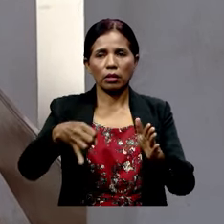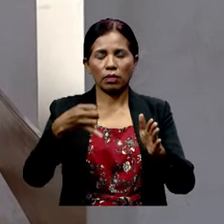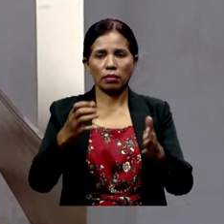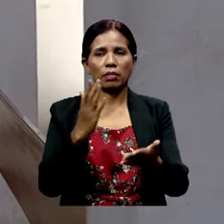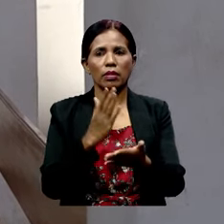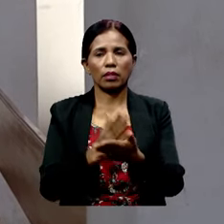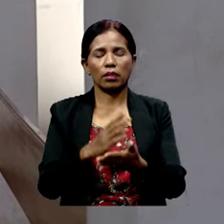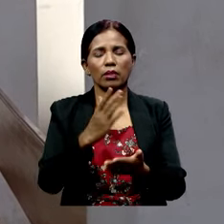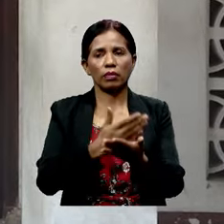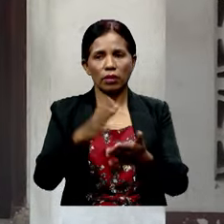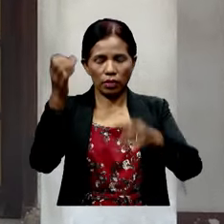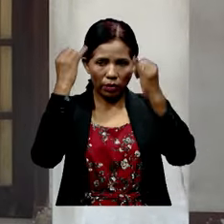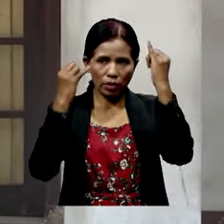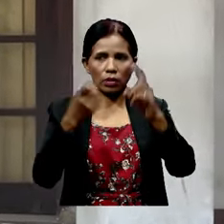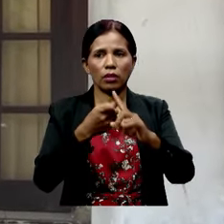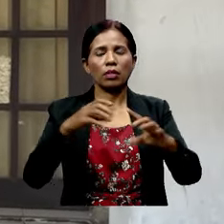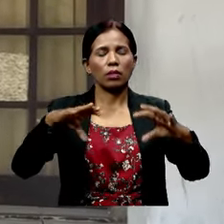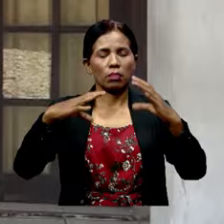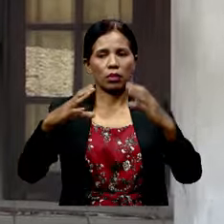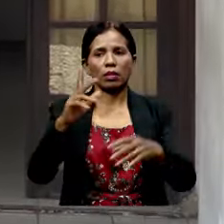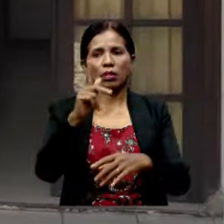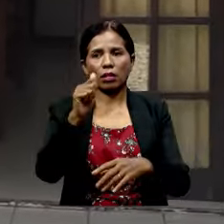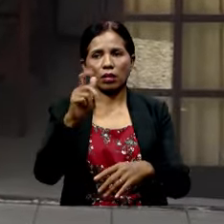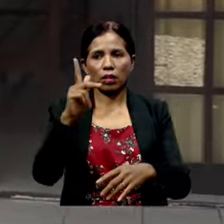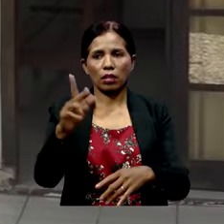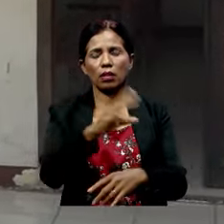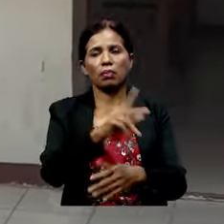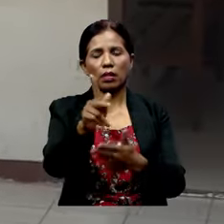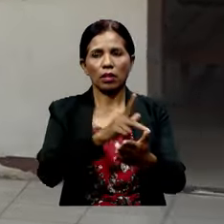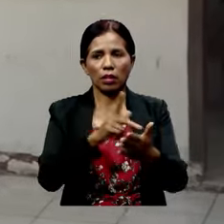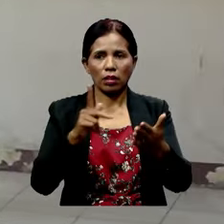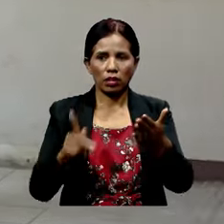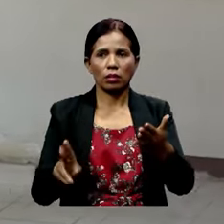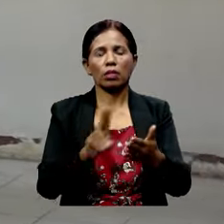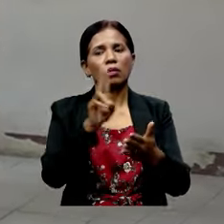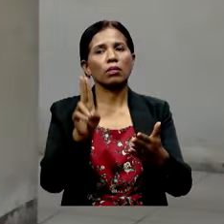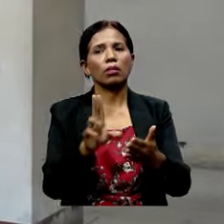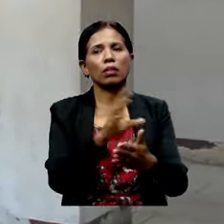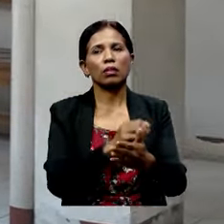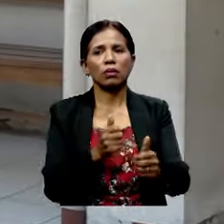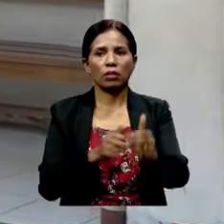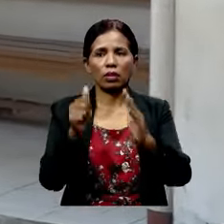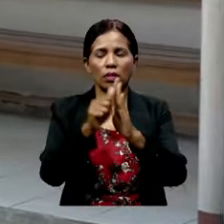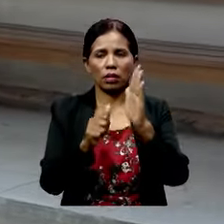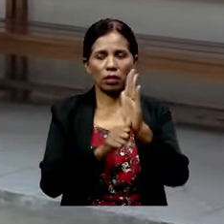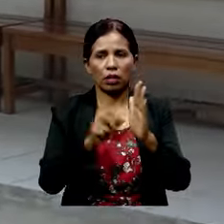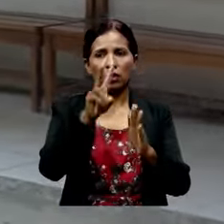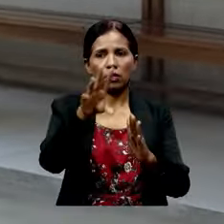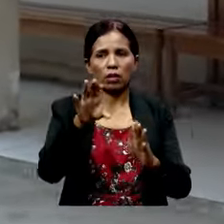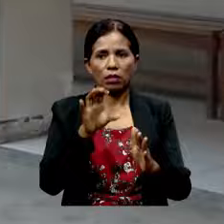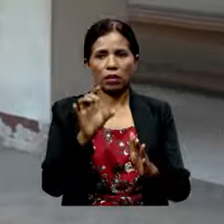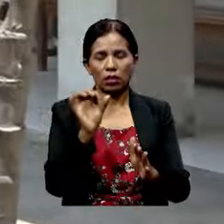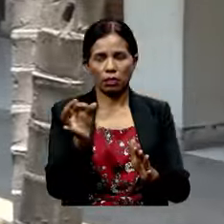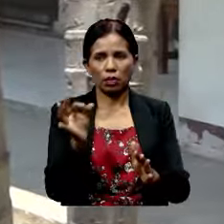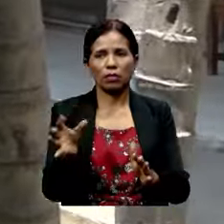Prevenção, Sensibilização, Rússia Comissão Anticorrupção, ba crime peculato no uso do artigo Atos Rua, se anulo